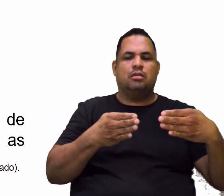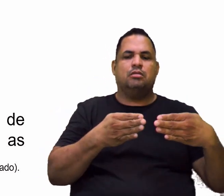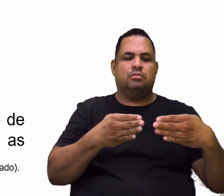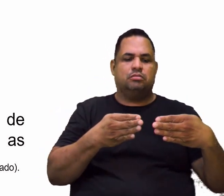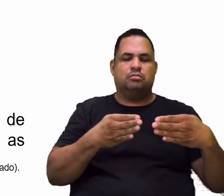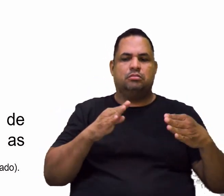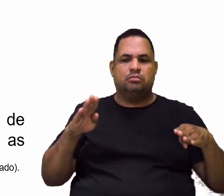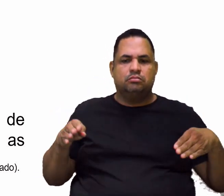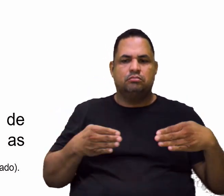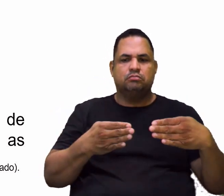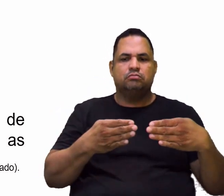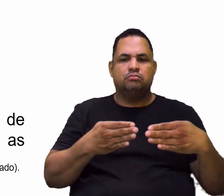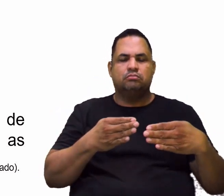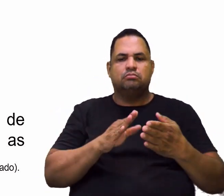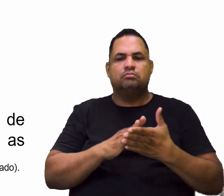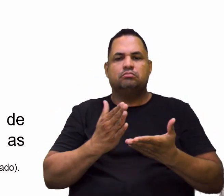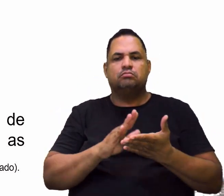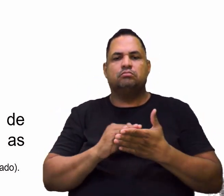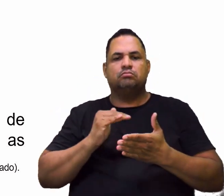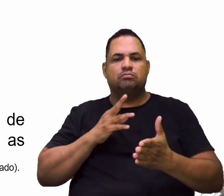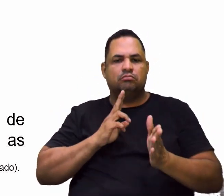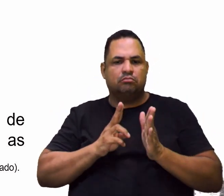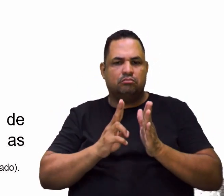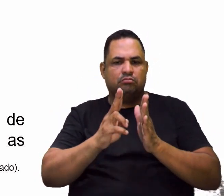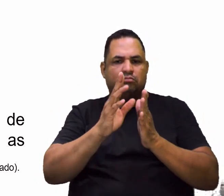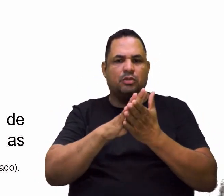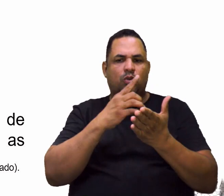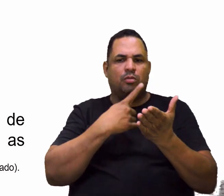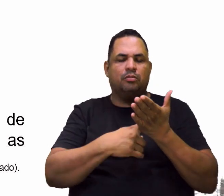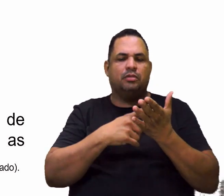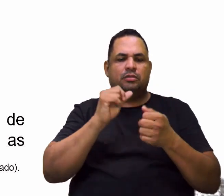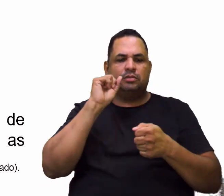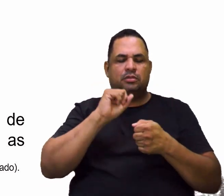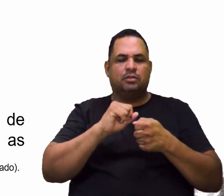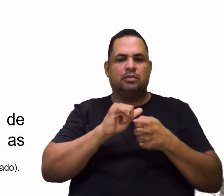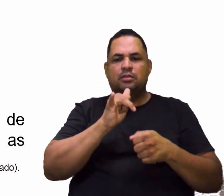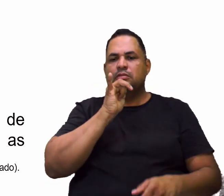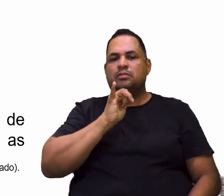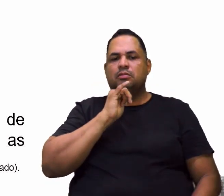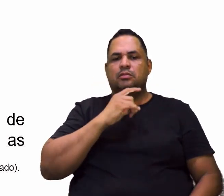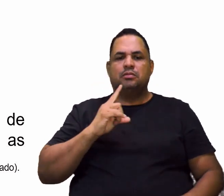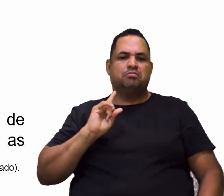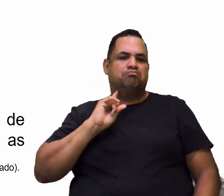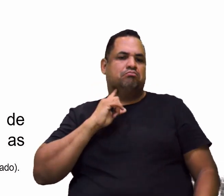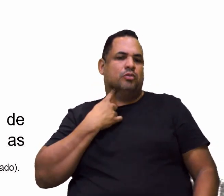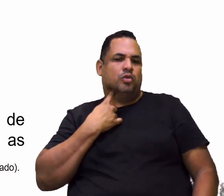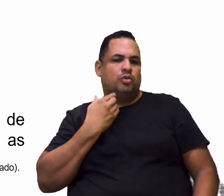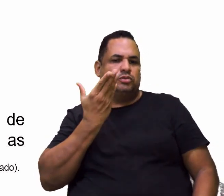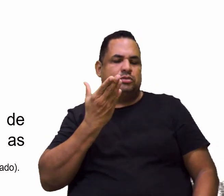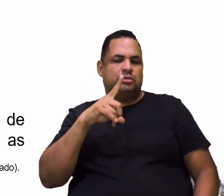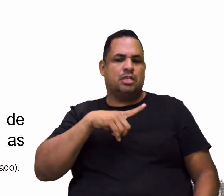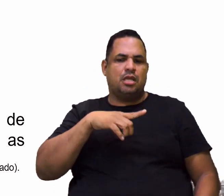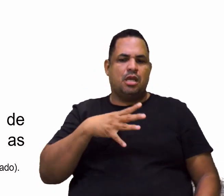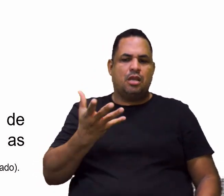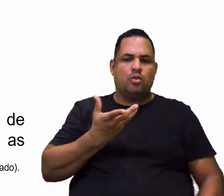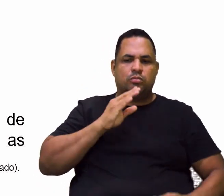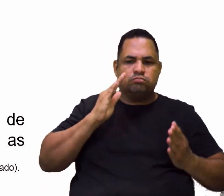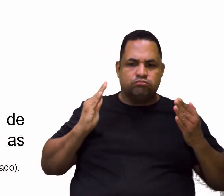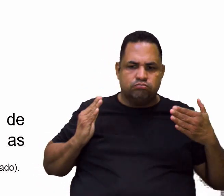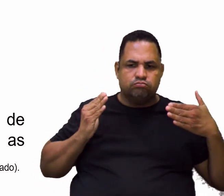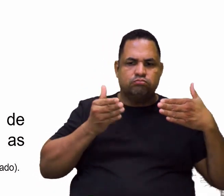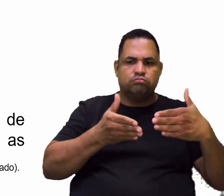seguir alcançadas e a definição de compromissos para realizar. Por exemplo, poluição, eles querem uma meta, né, para